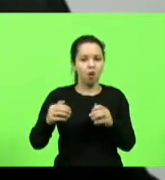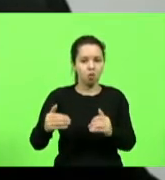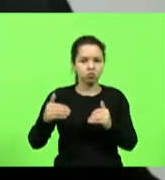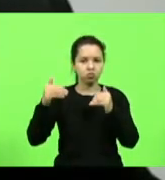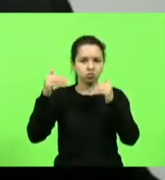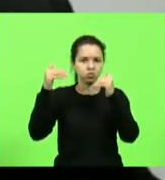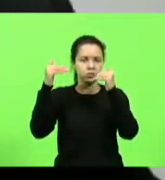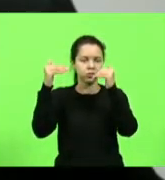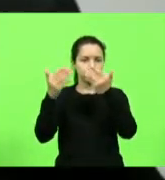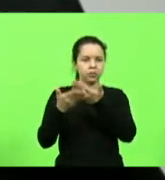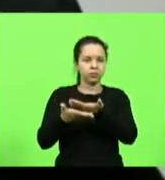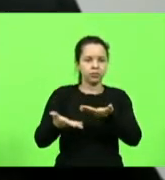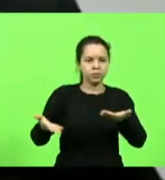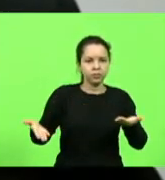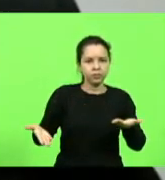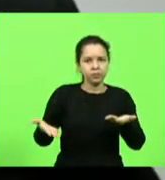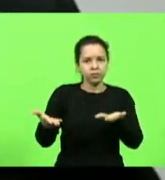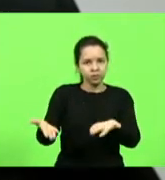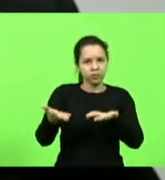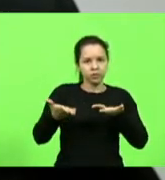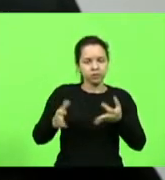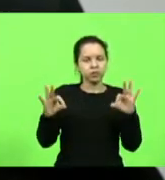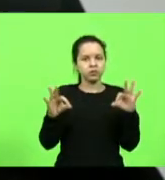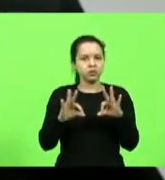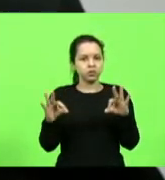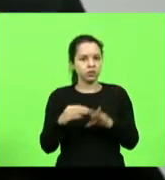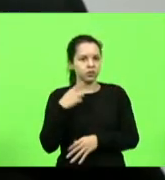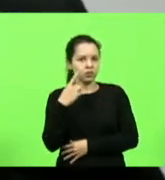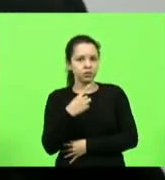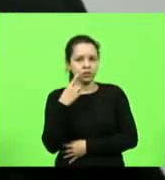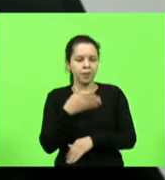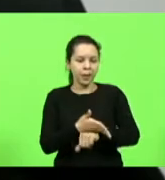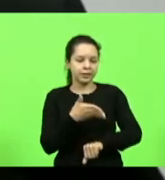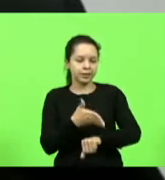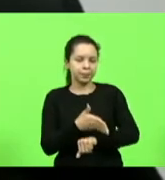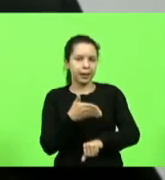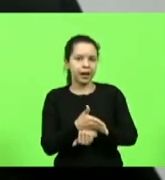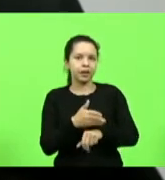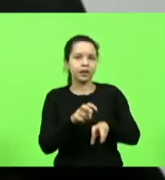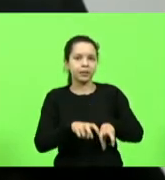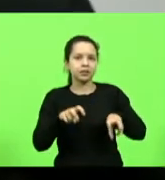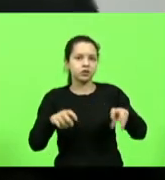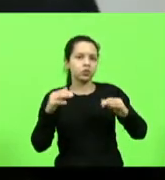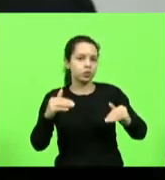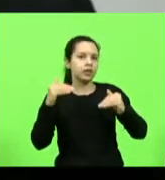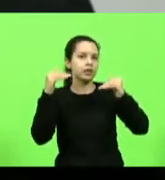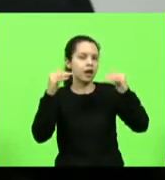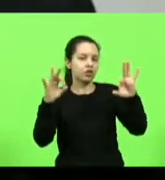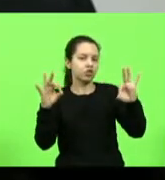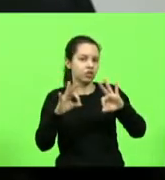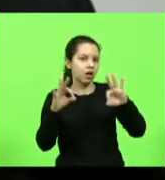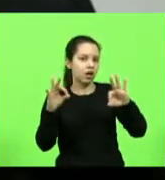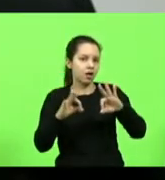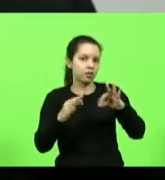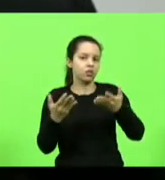pasmem, não foi convidado deputado para poder participar da mesa de autoridade do ato do